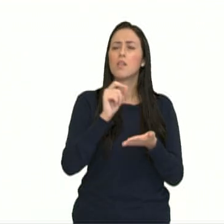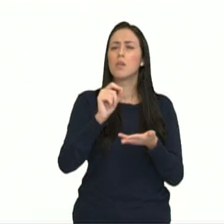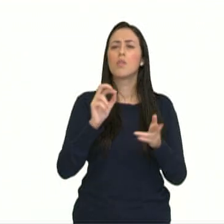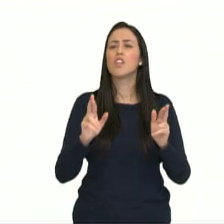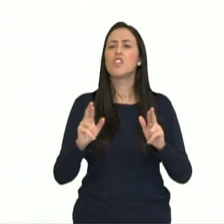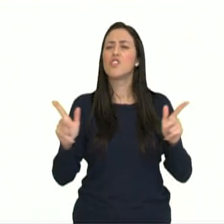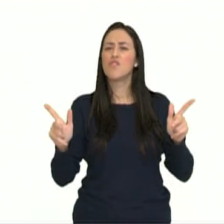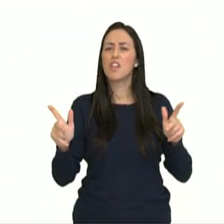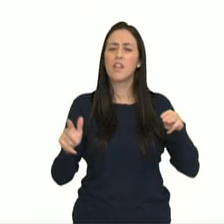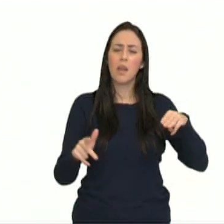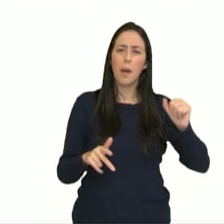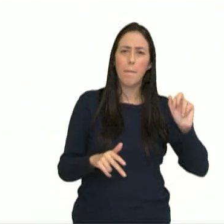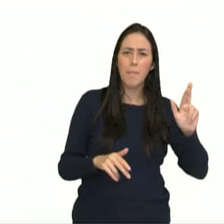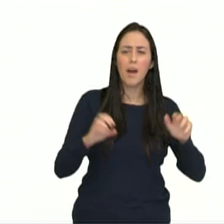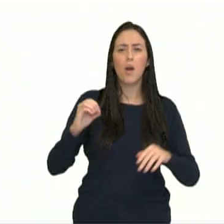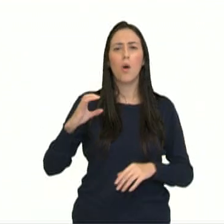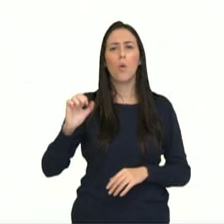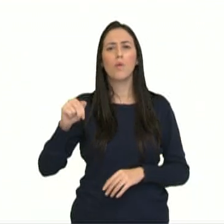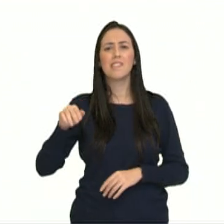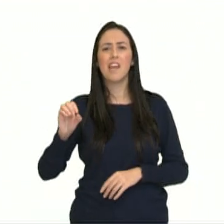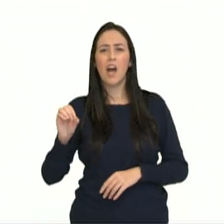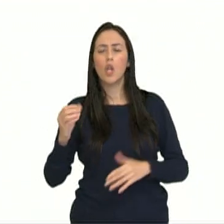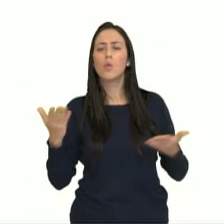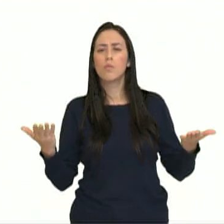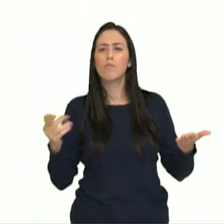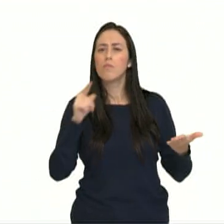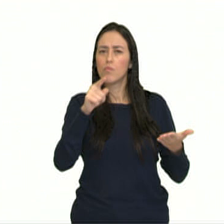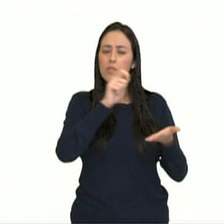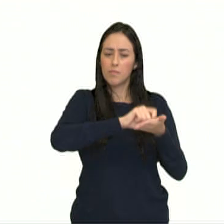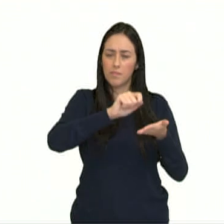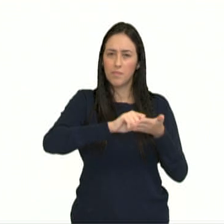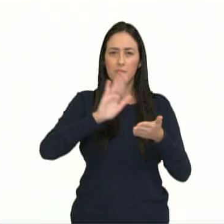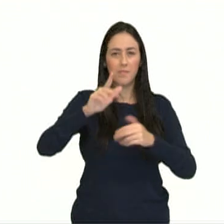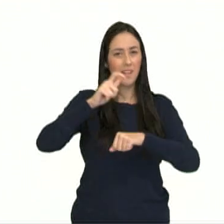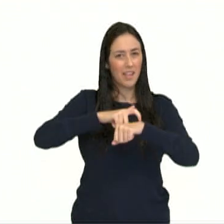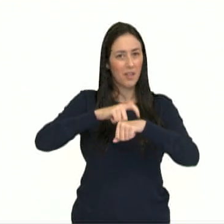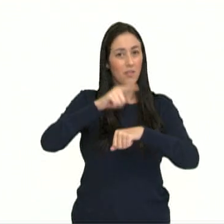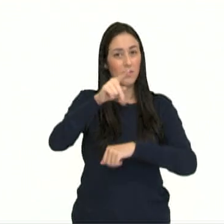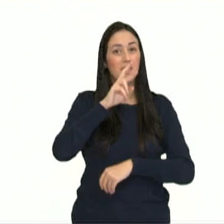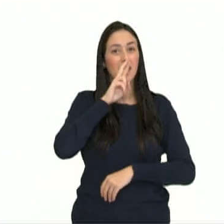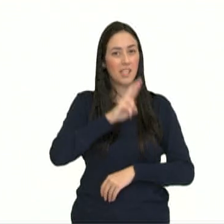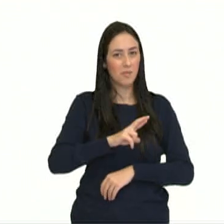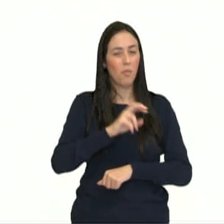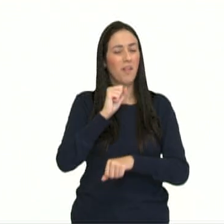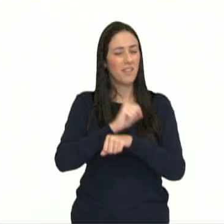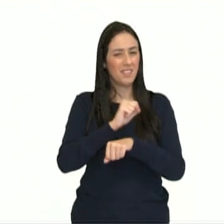diferença entre mares e entre oceanos. Coloque aí no seu caderno, o reloginho vai aparecer aqui no canto